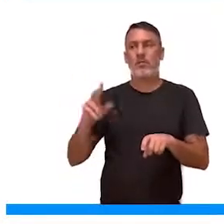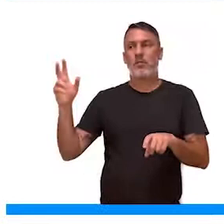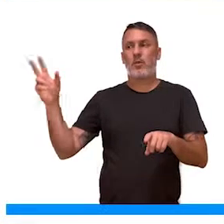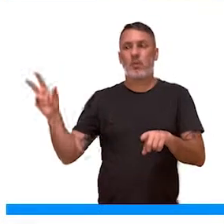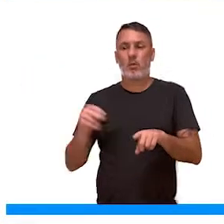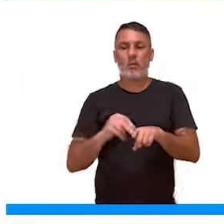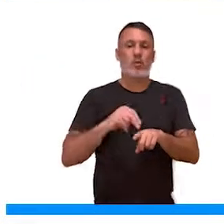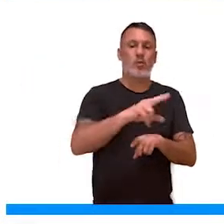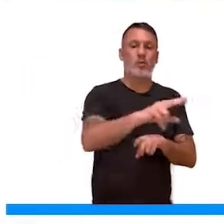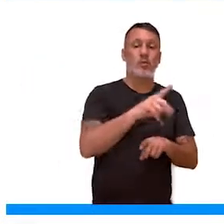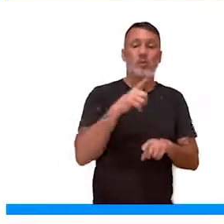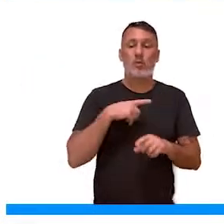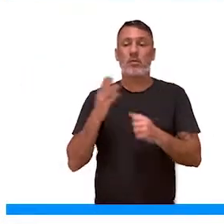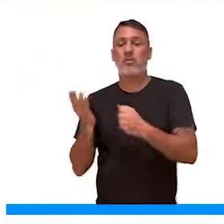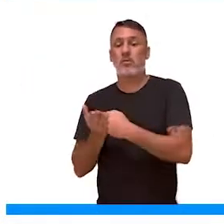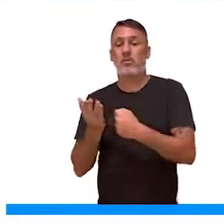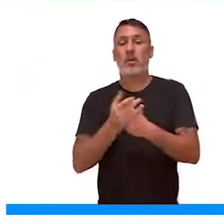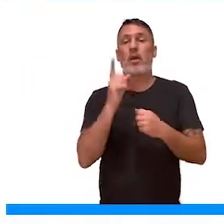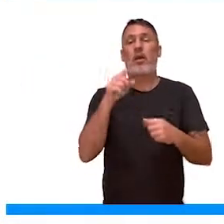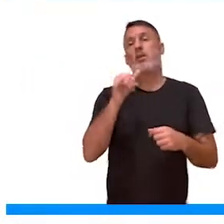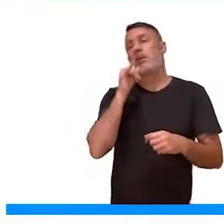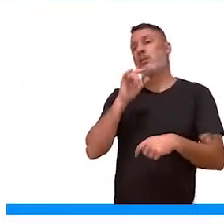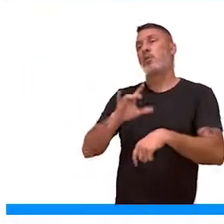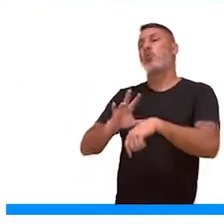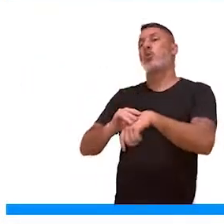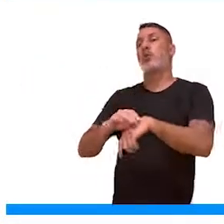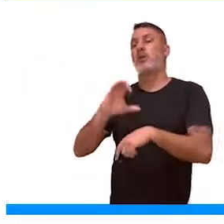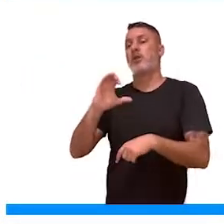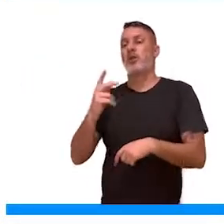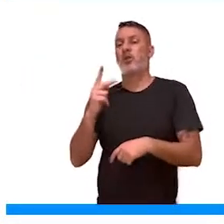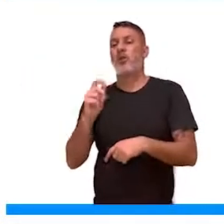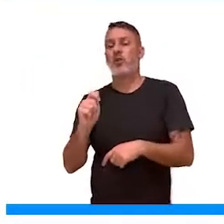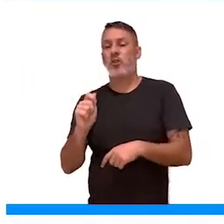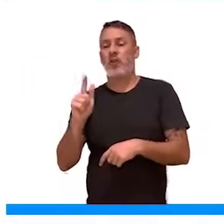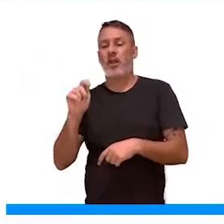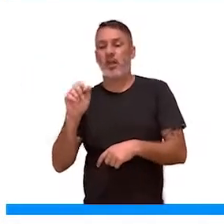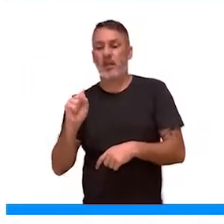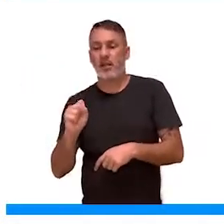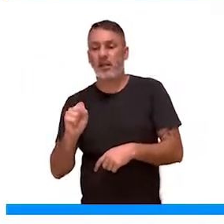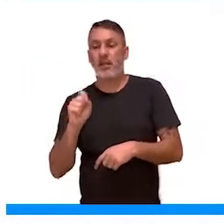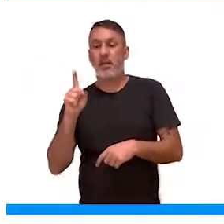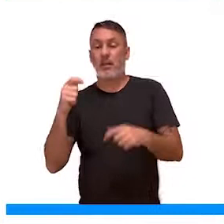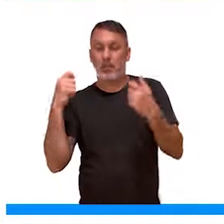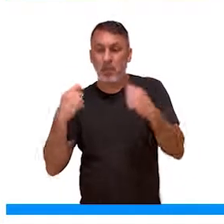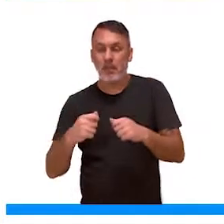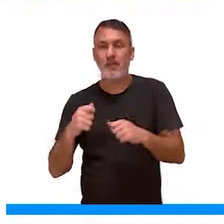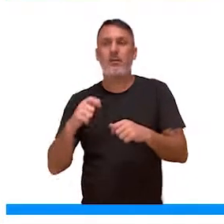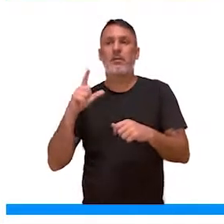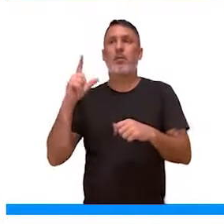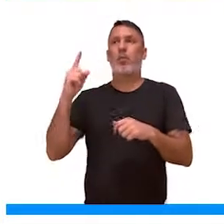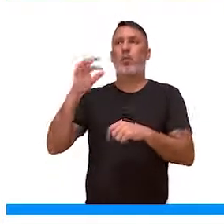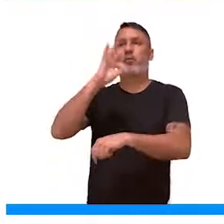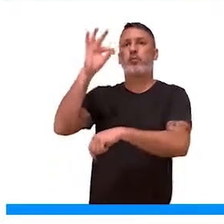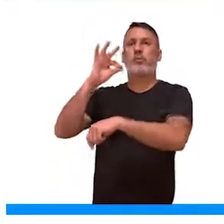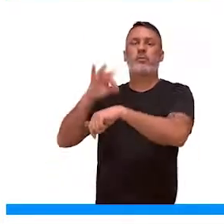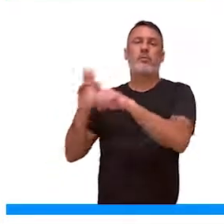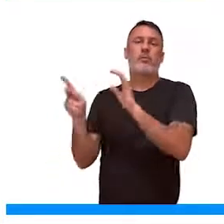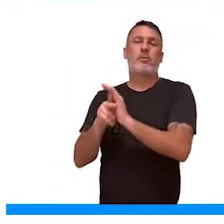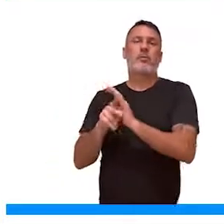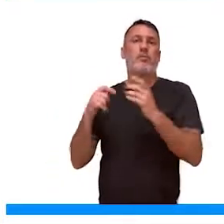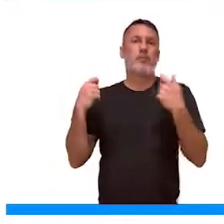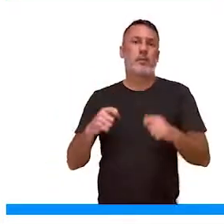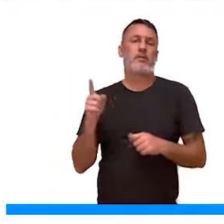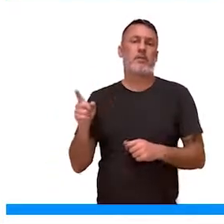o tripanossoma, que é o Trypanosoma cruzi, da doença de Chagas, que é um protozoário que ele precisa do barbeiro, que